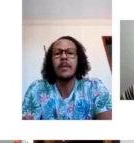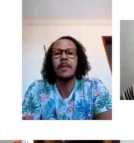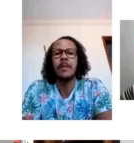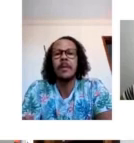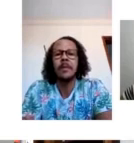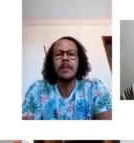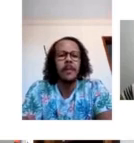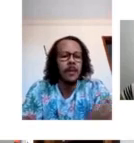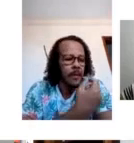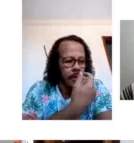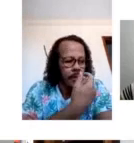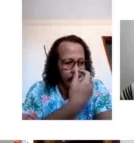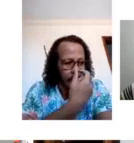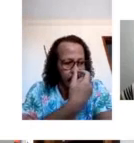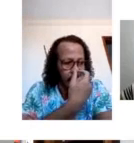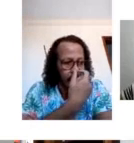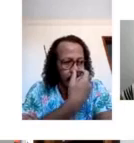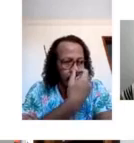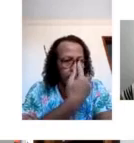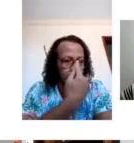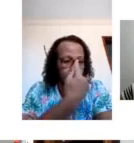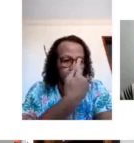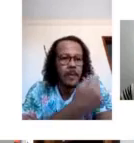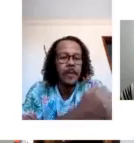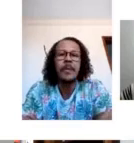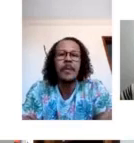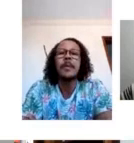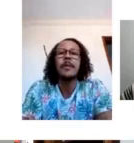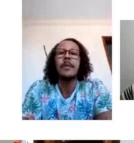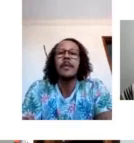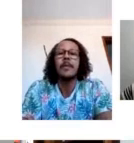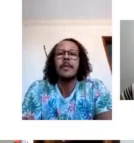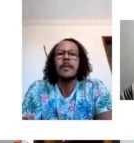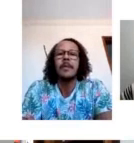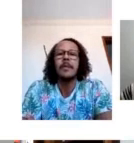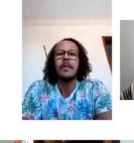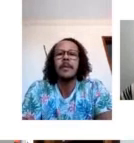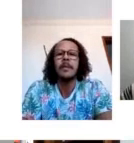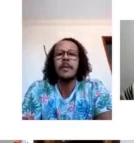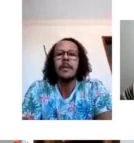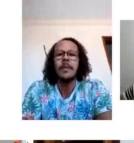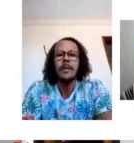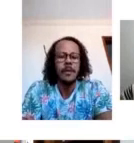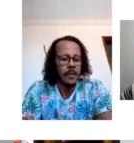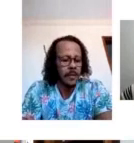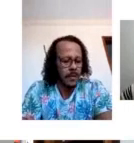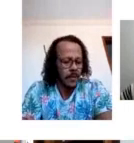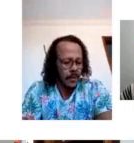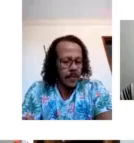do PIBID, e eu levei essa minha fala, né, fazendo esse resumo de toda a minha experiência, junto com a experiência dos meus colegas